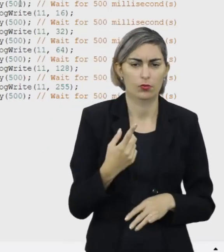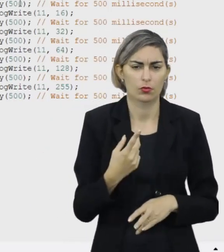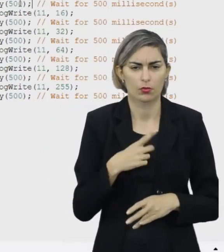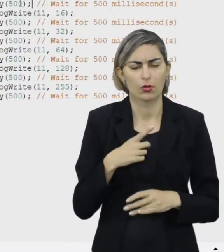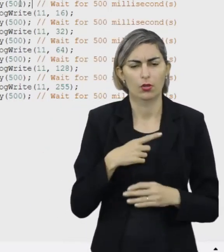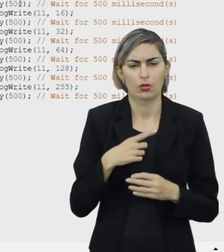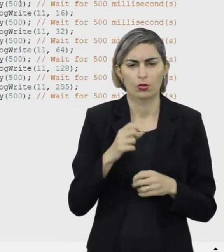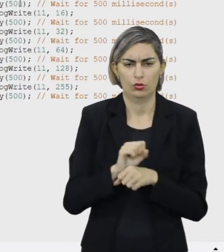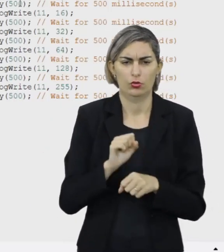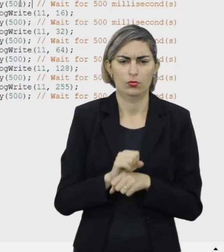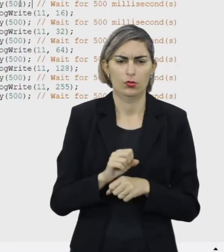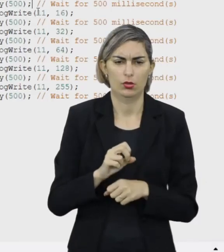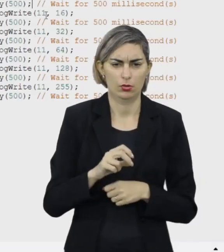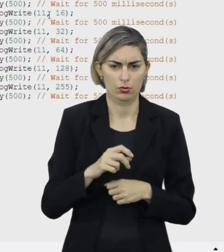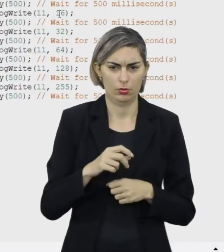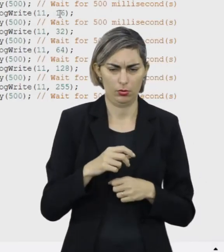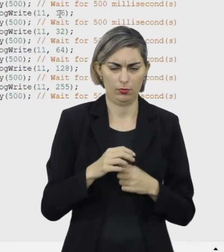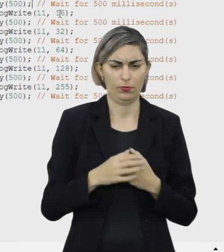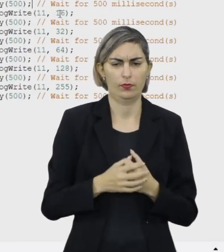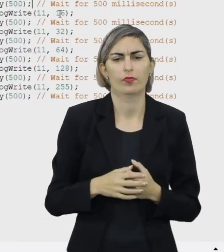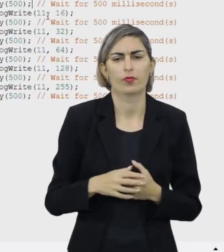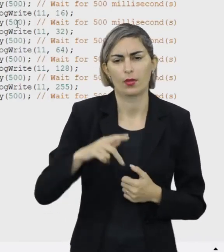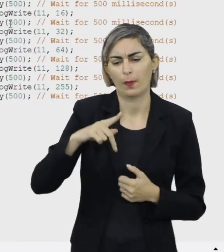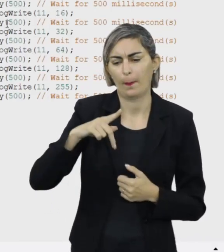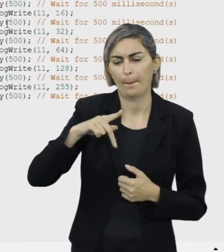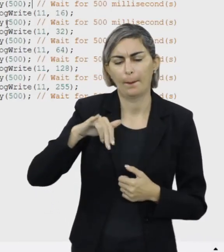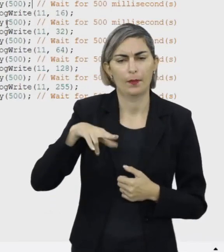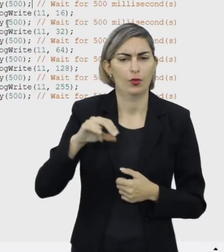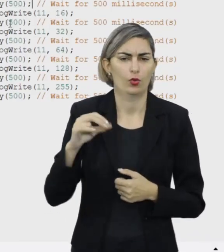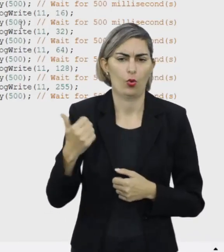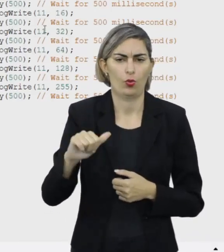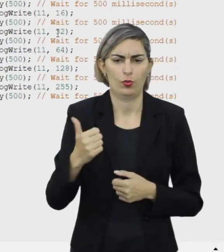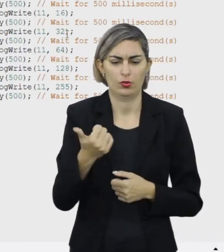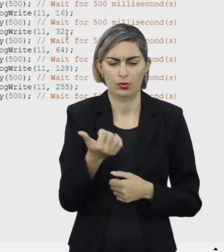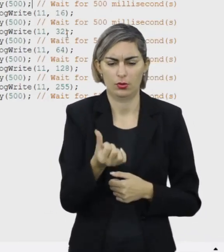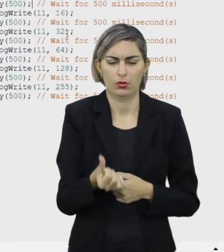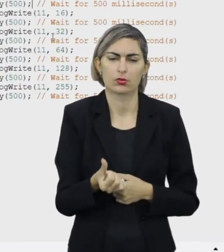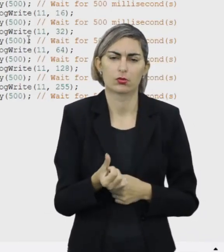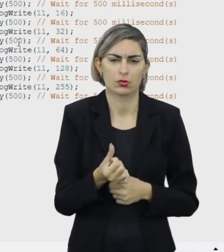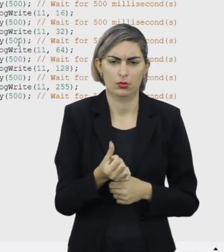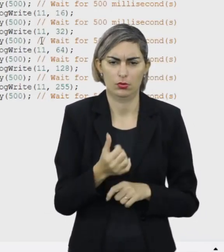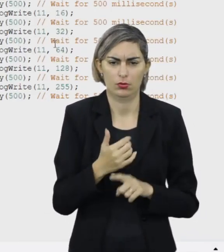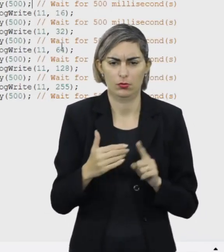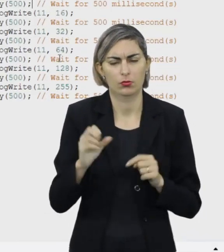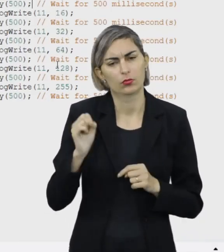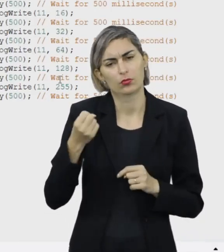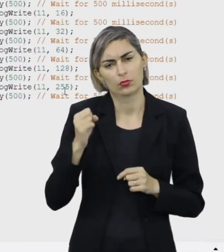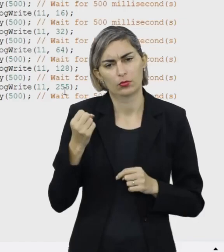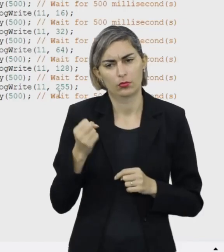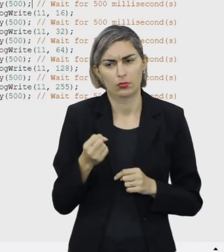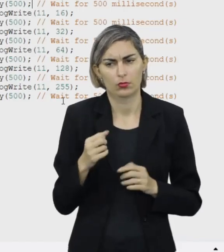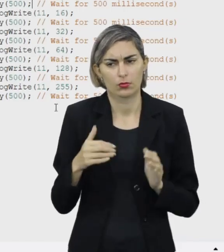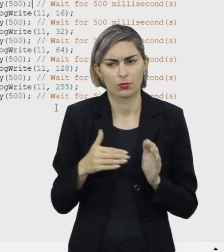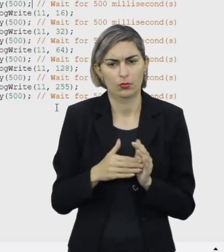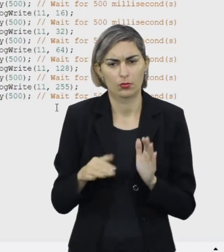seja, espero 500 milissegundos. Pino 11, 16, espero meio segundo, 32,